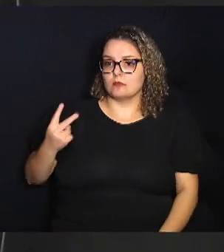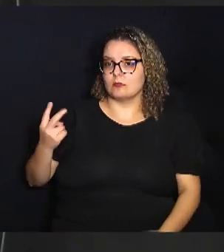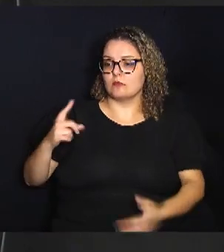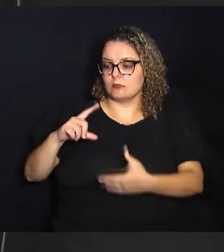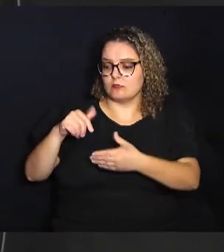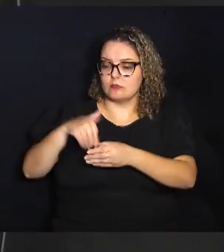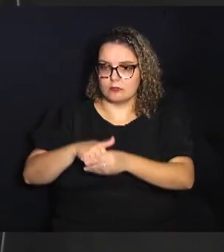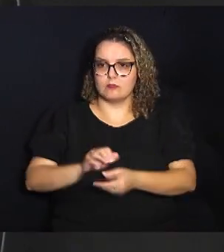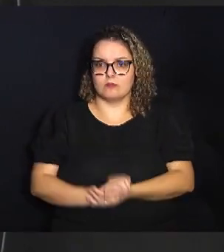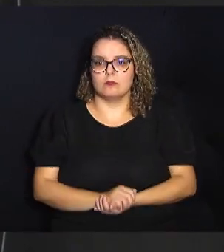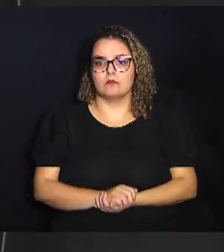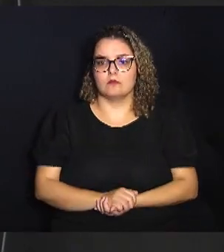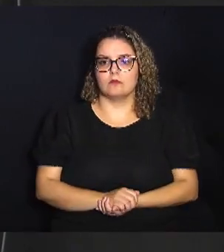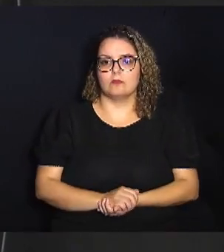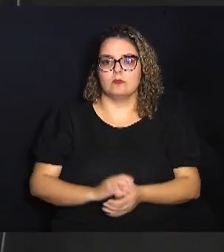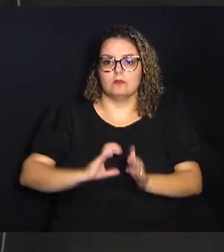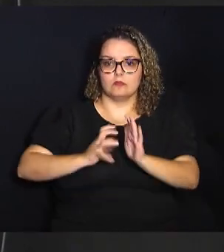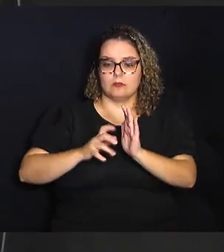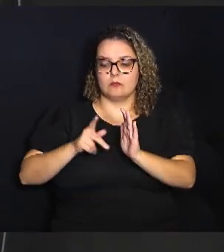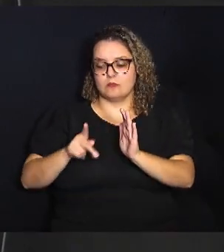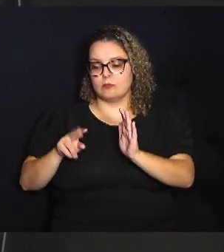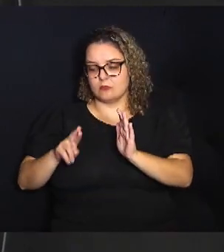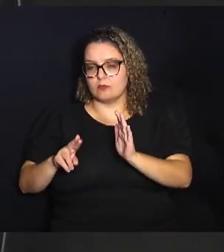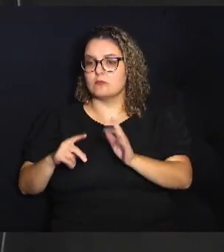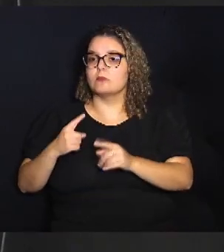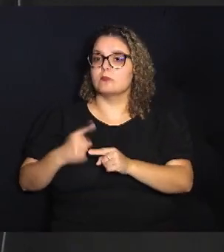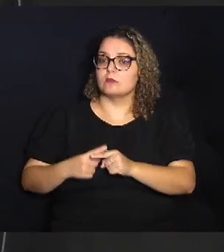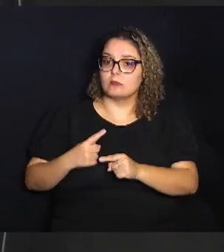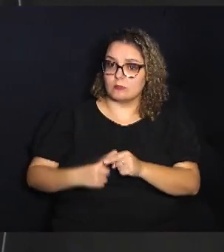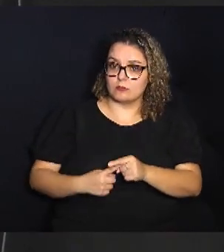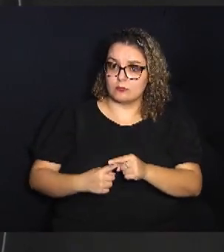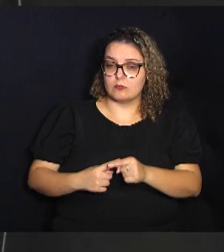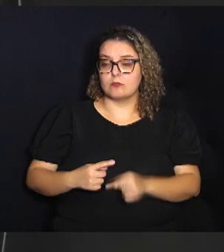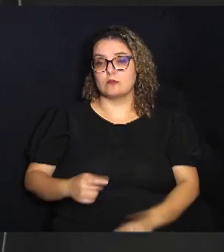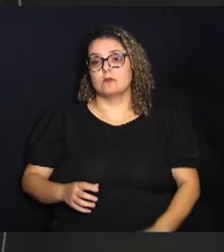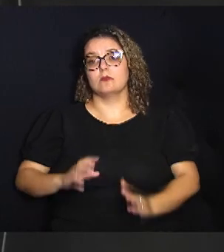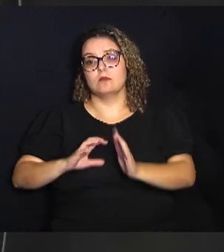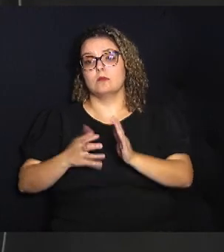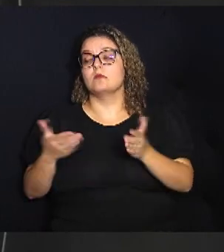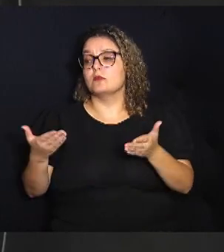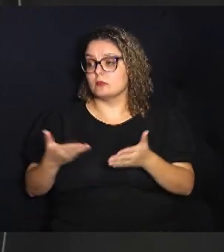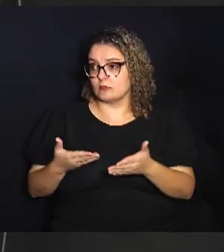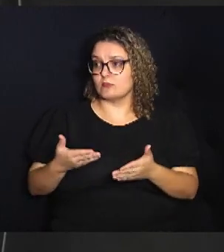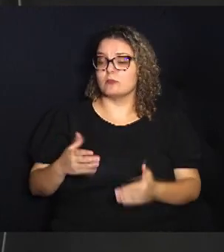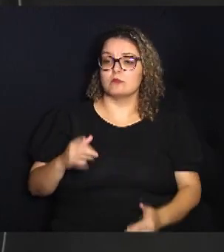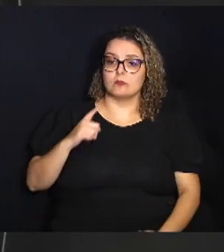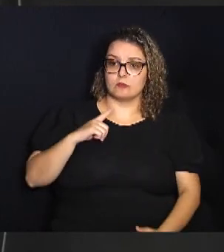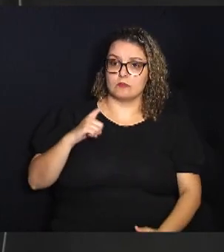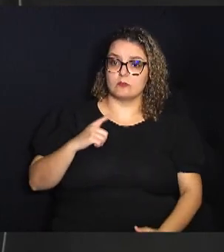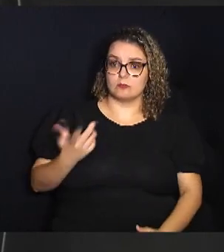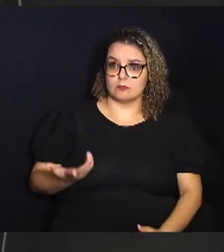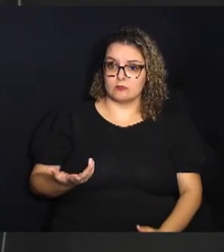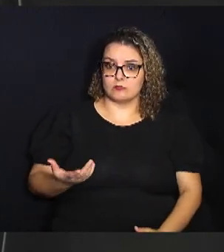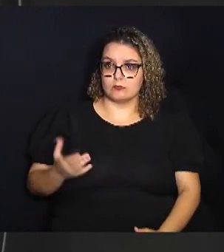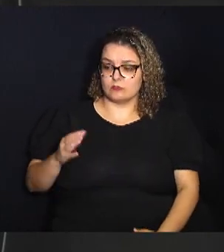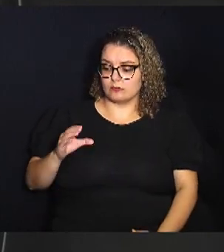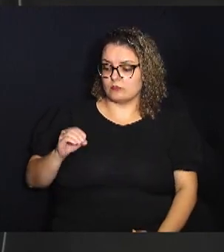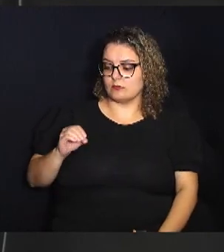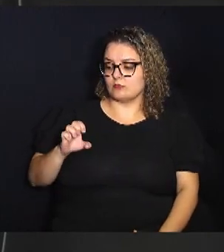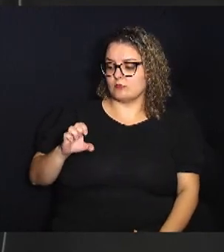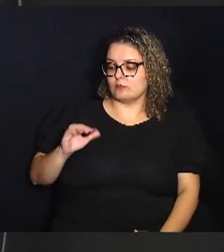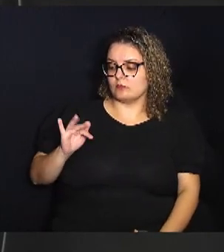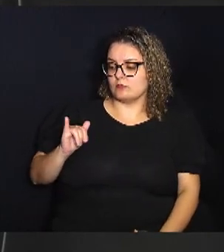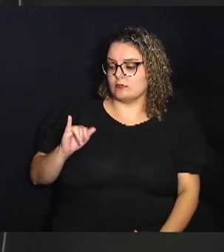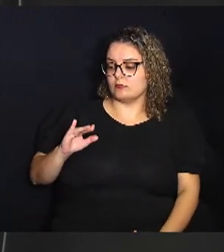aí eu saí pelo PR. Por quê? Porque o partido hoje, ele tem o coeficiente dele.